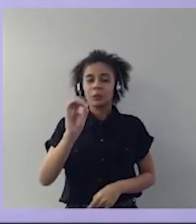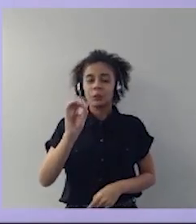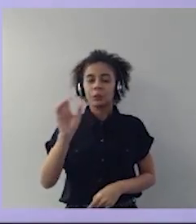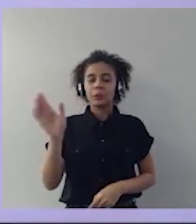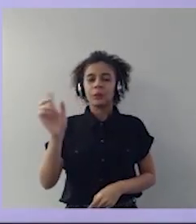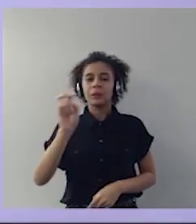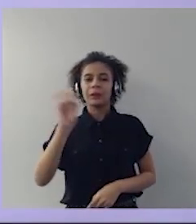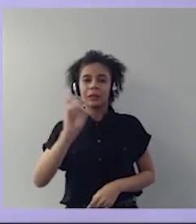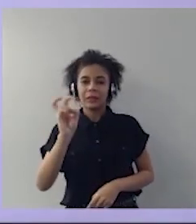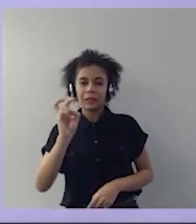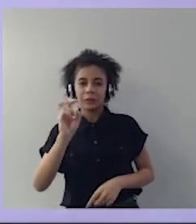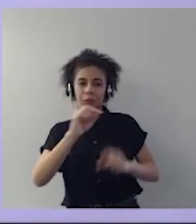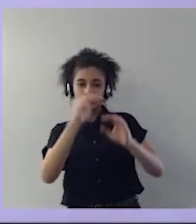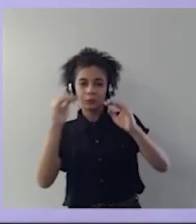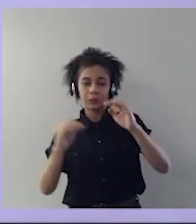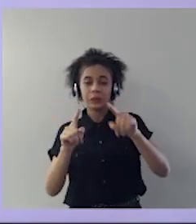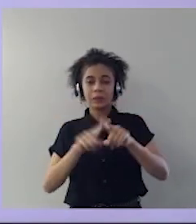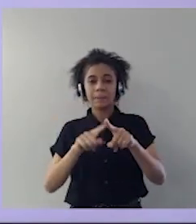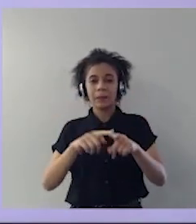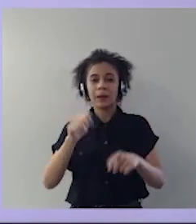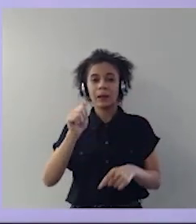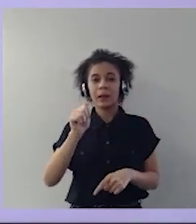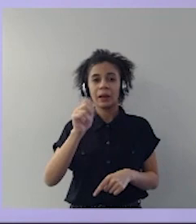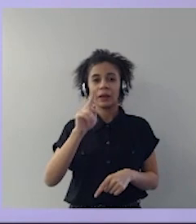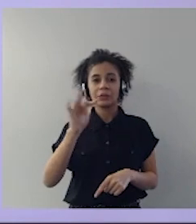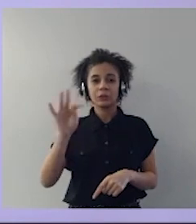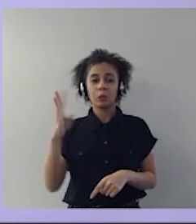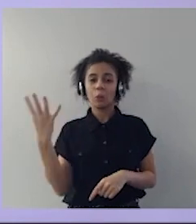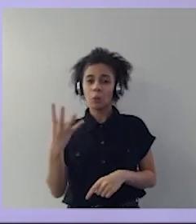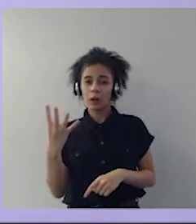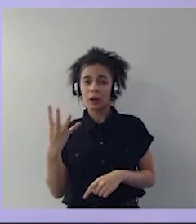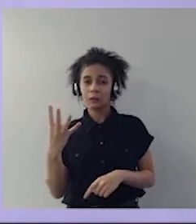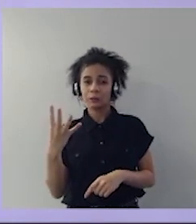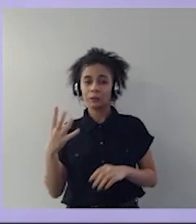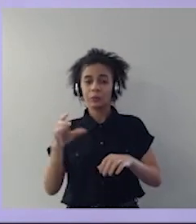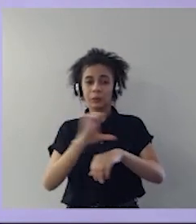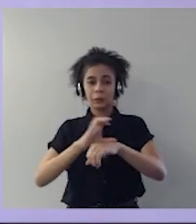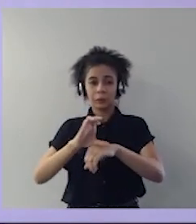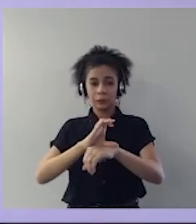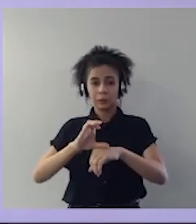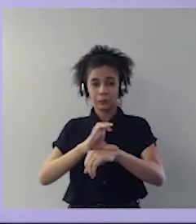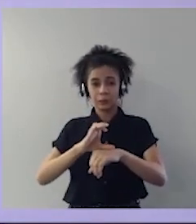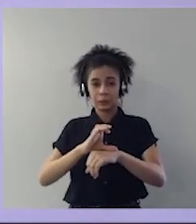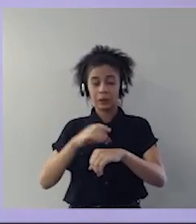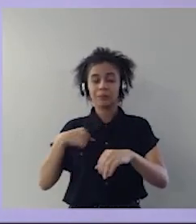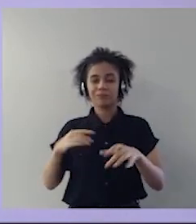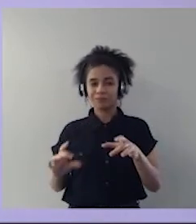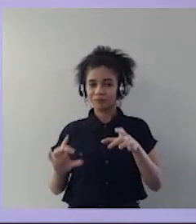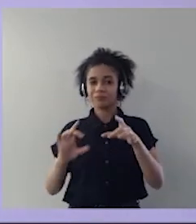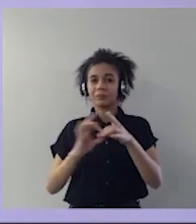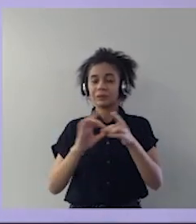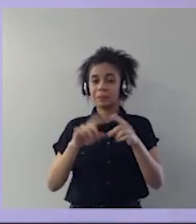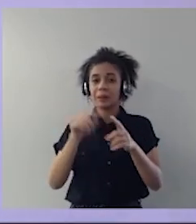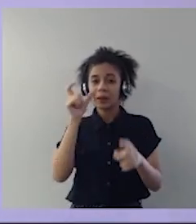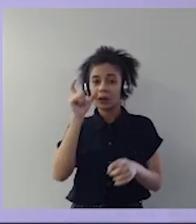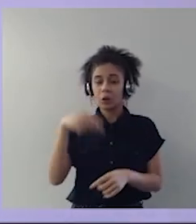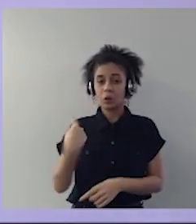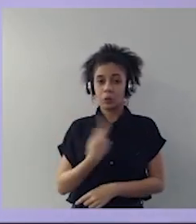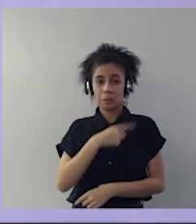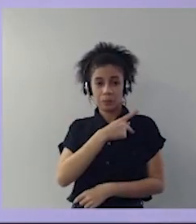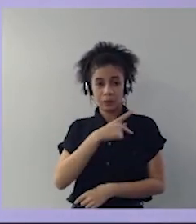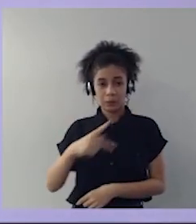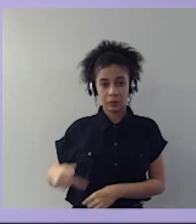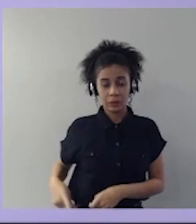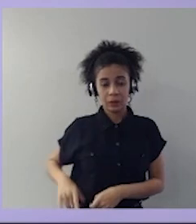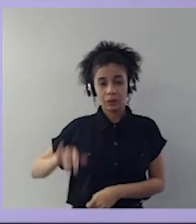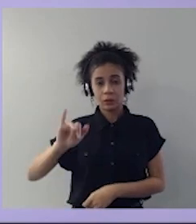e o artigo 84, inciso 4 da Constituição, e aqui eu me alinho ao alerta feito pelo nosso presidente, professor